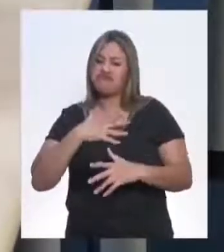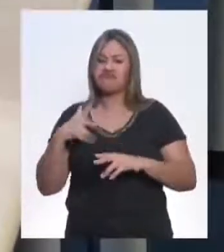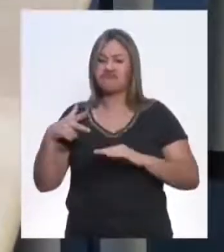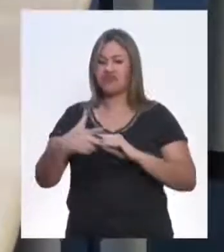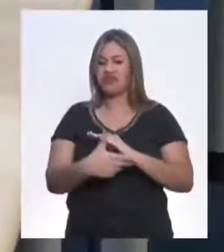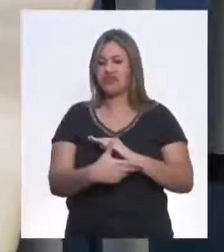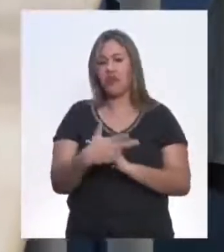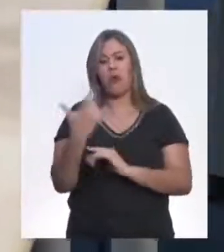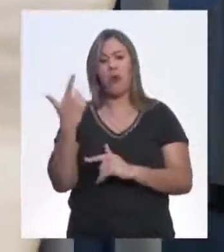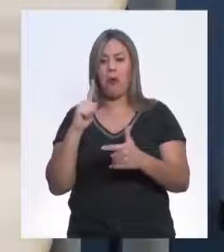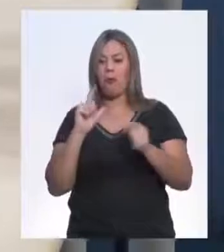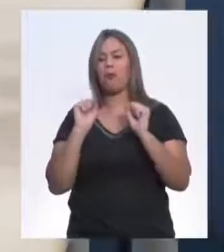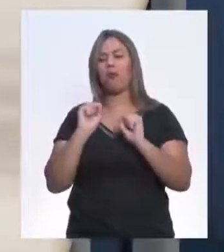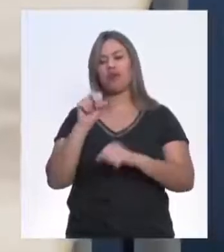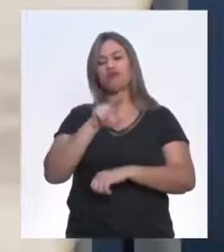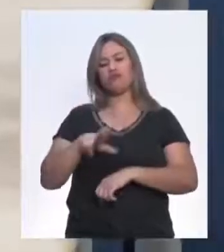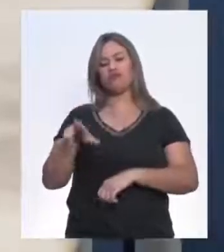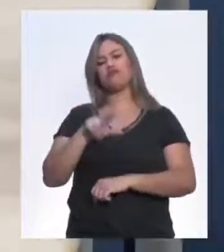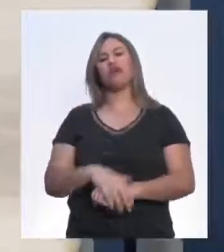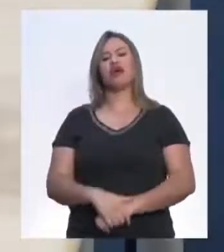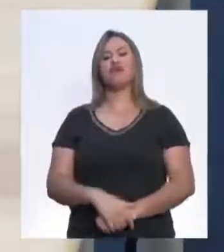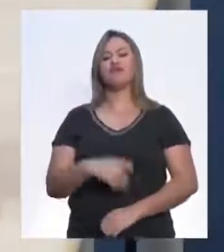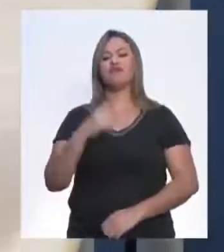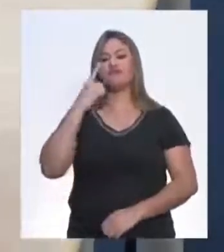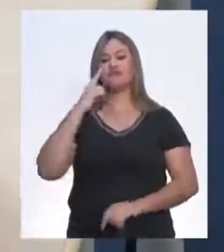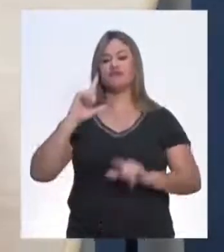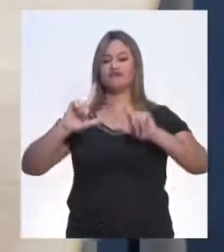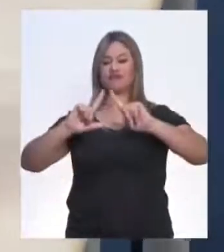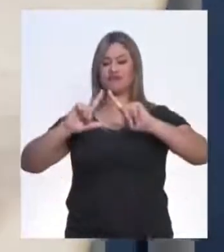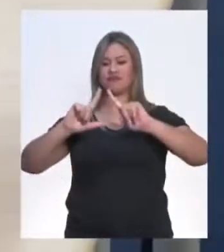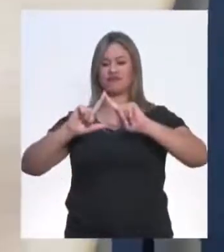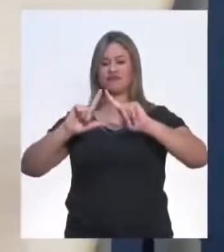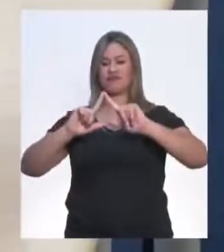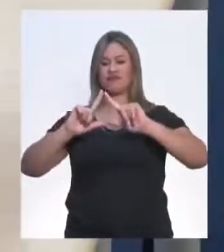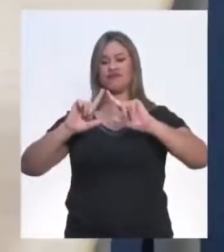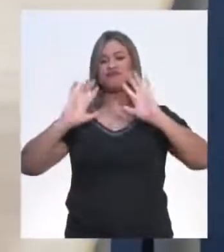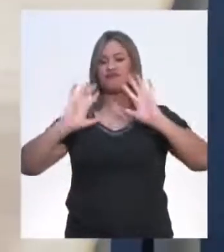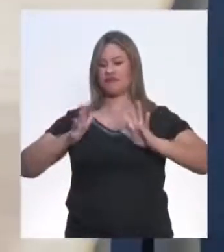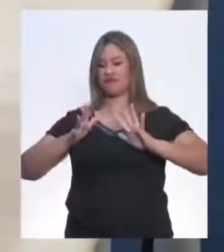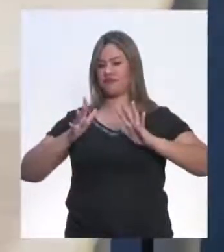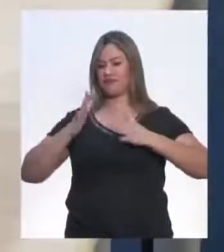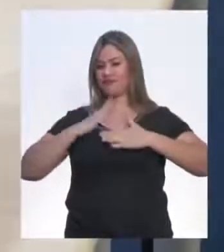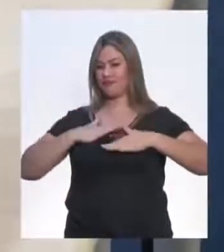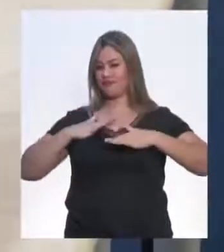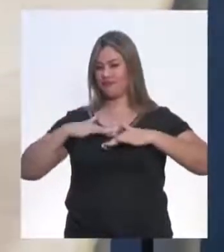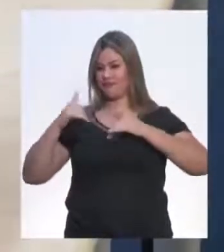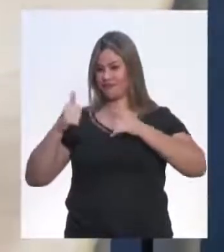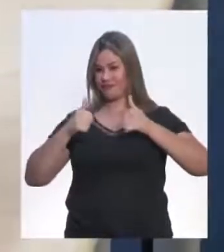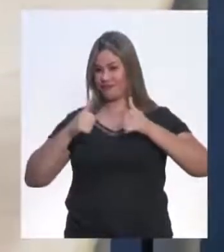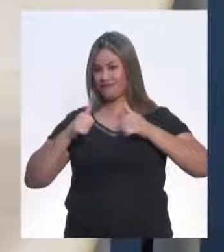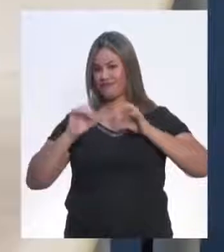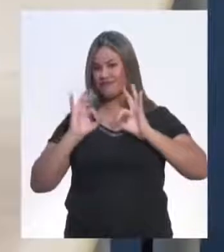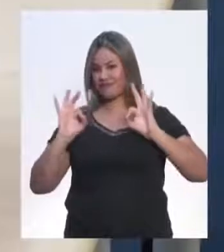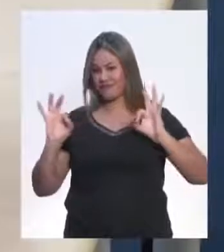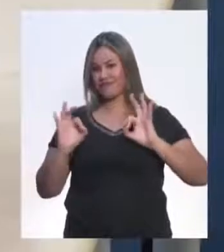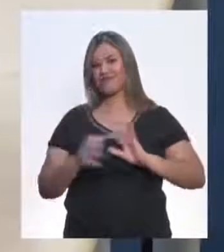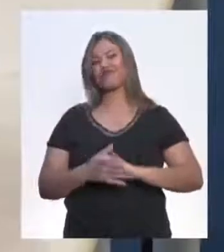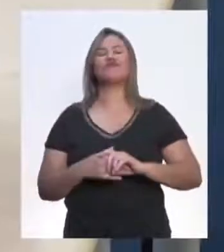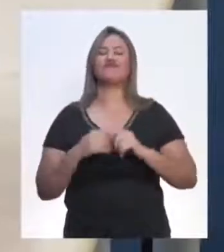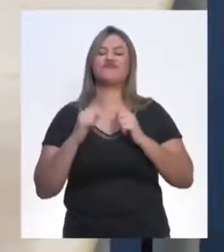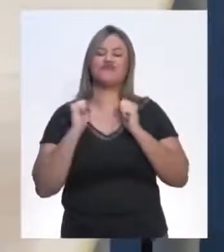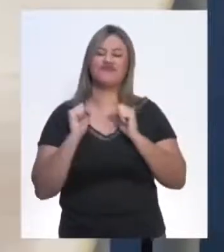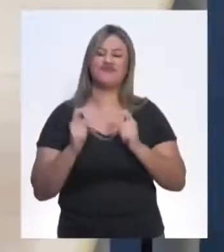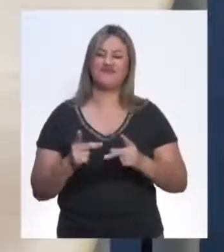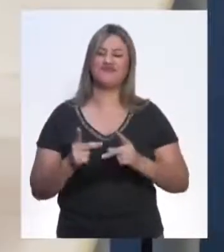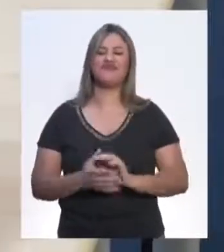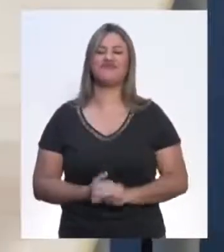acharem melhor. Então, eu encontrei aqui, ó, um triângulo. Beleza? Tranquilo até aí, né, Ale? Até aí, sossegado. Beleza, o